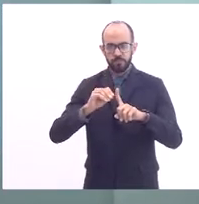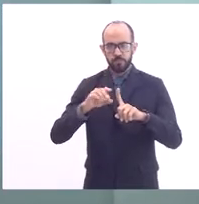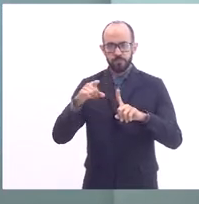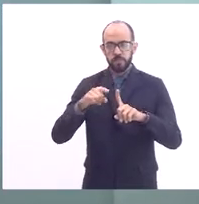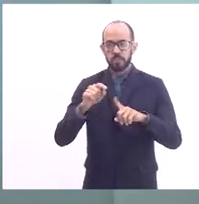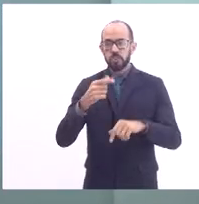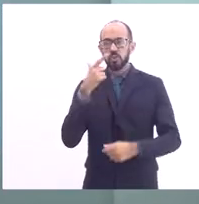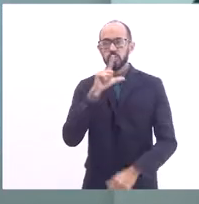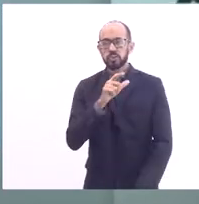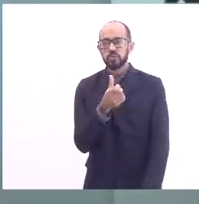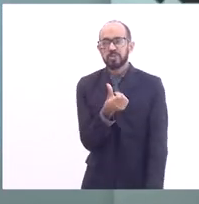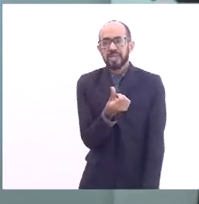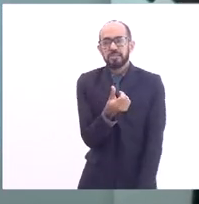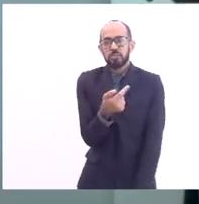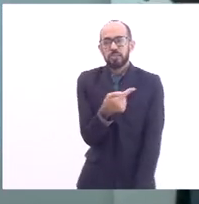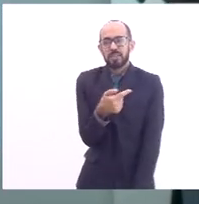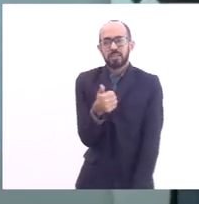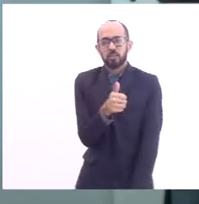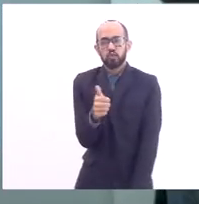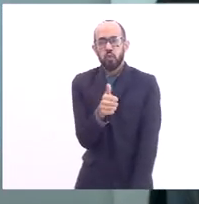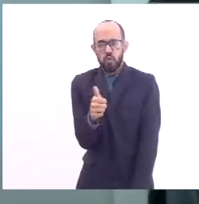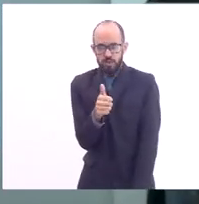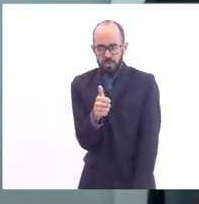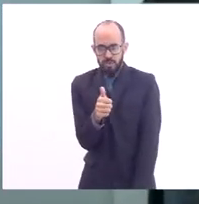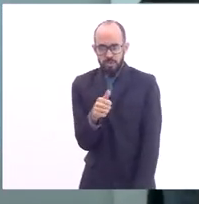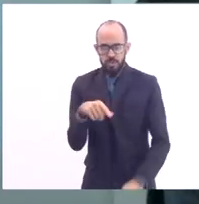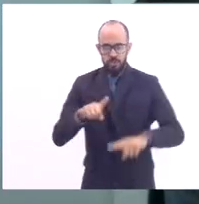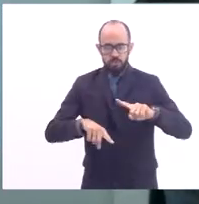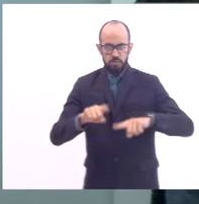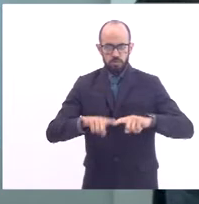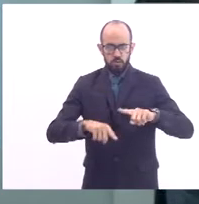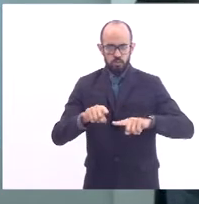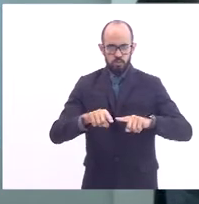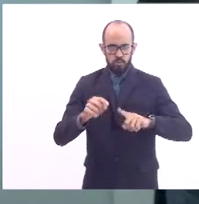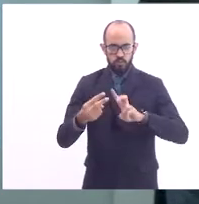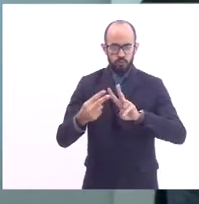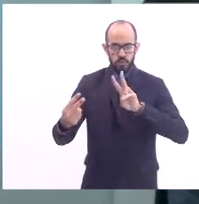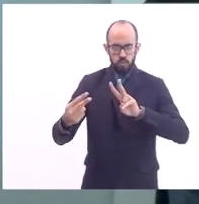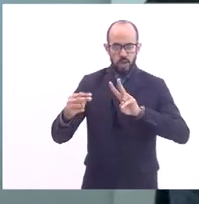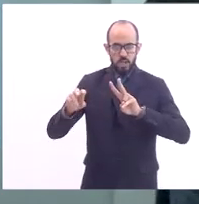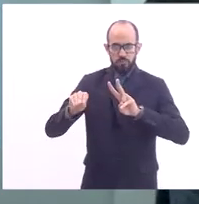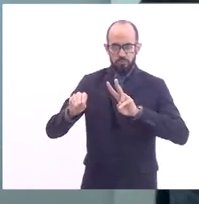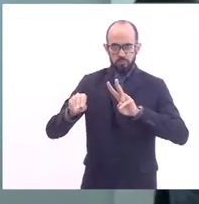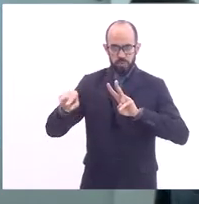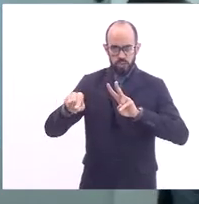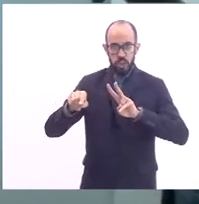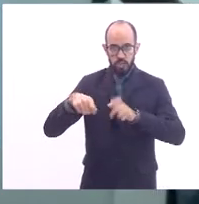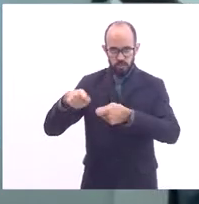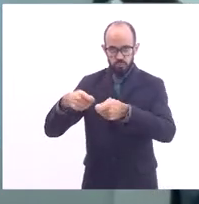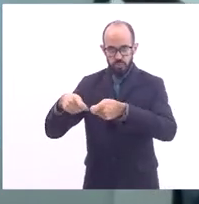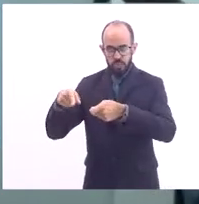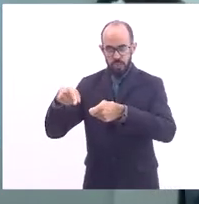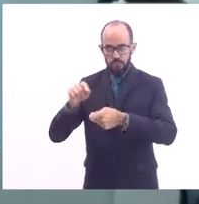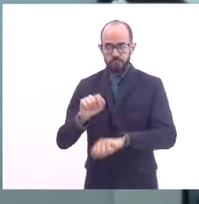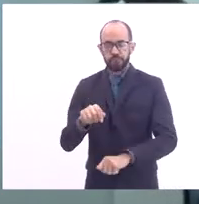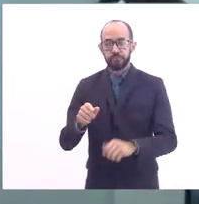com 6.711 equipamentos. Somente para conhecimento, antes da